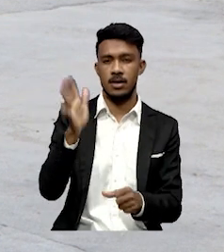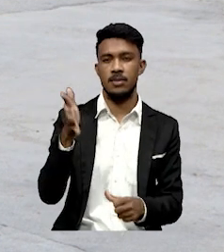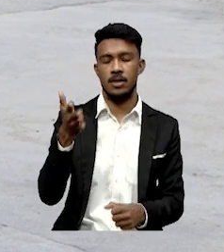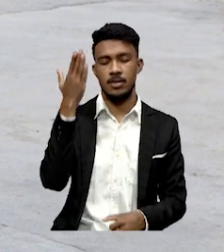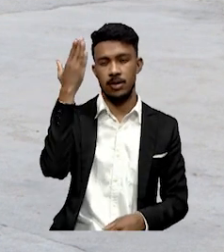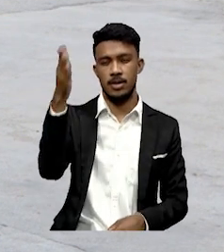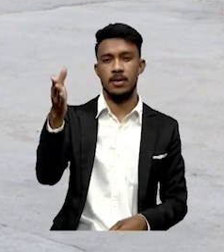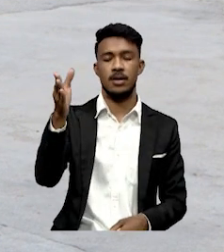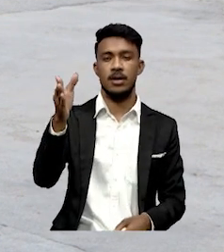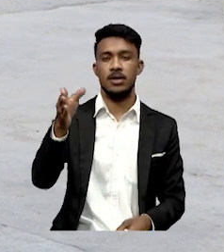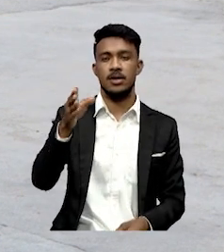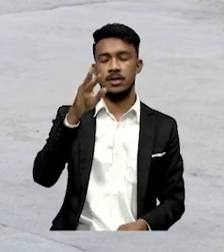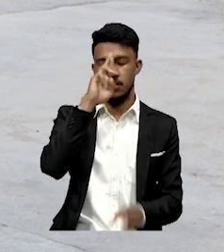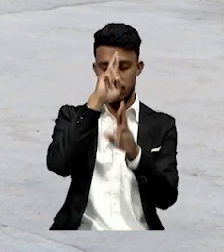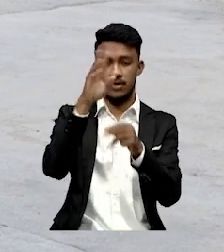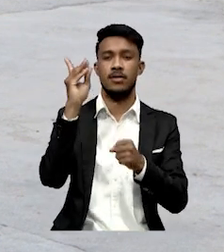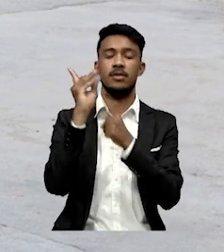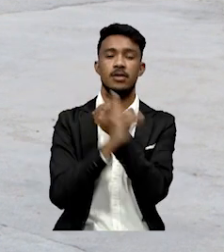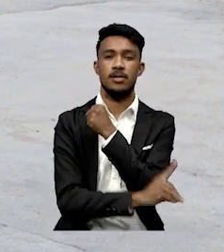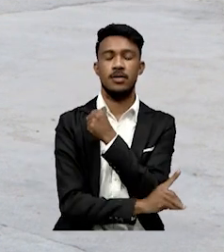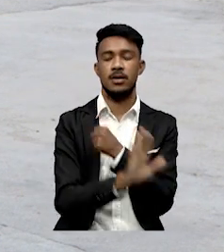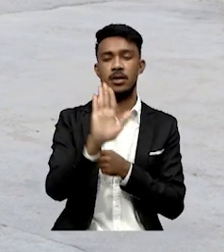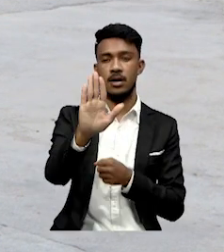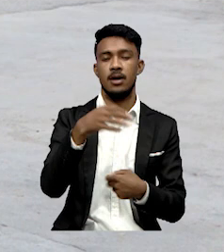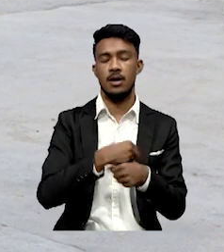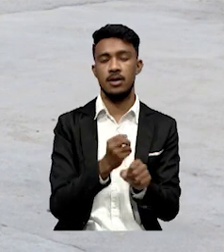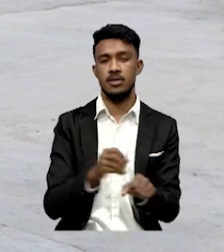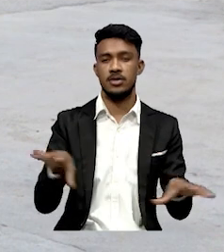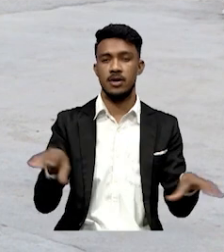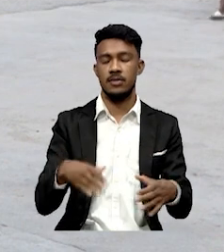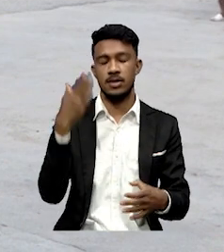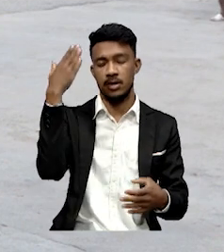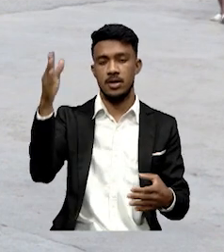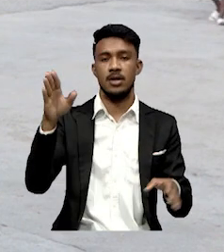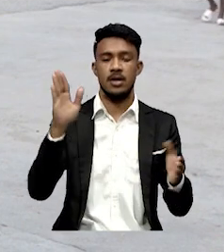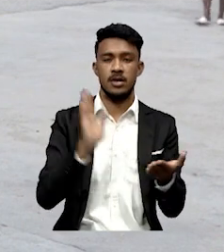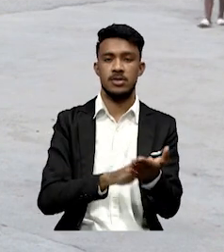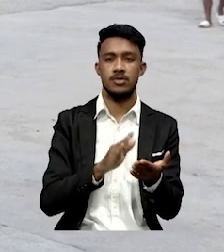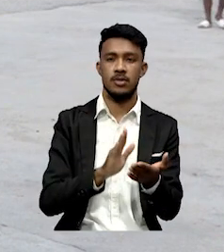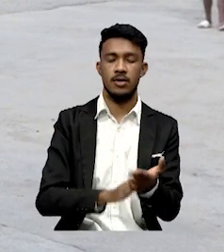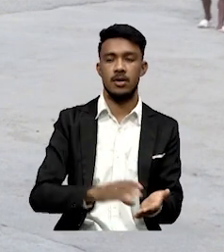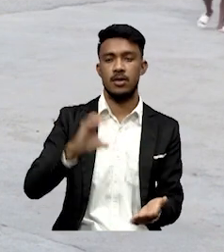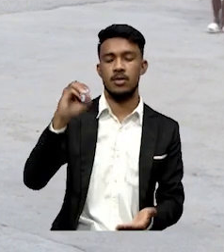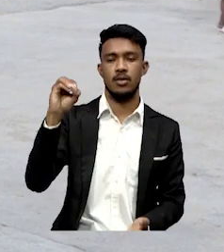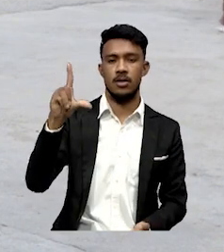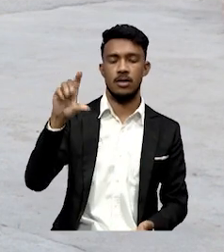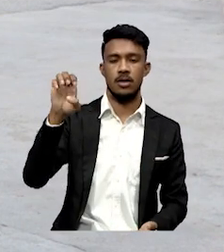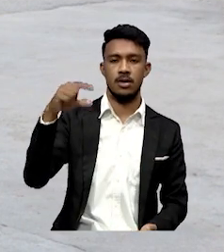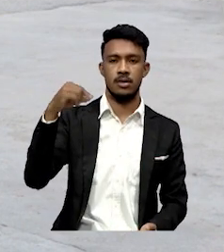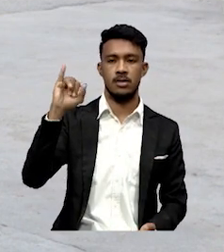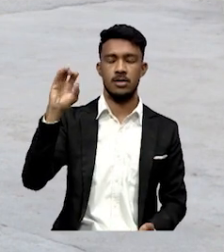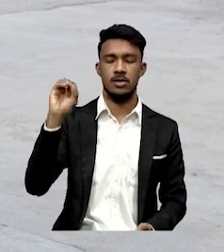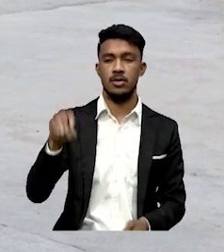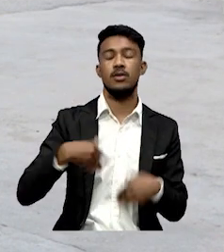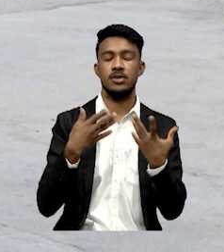disciplina no ia colégio Fatumaka nune ni halau nia kanarne ia nebe ia escola ia colégio odi hare o insa maka